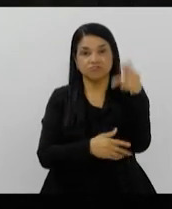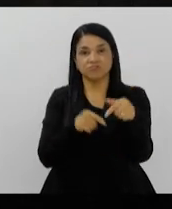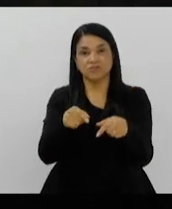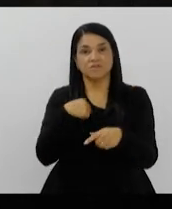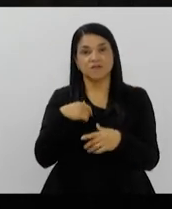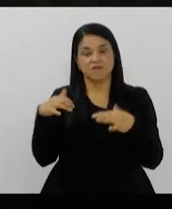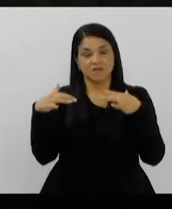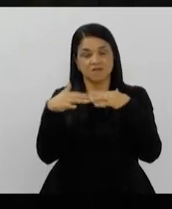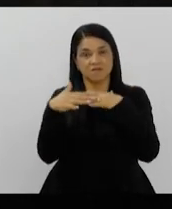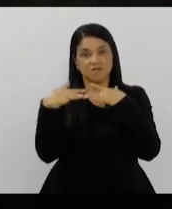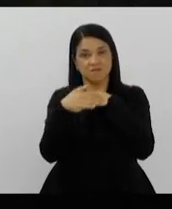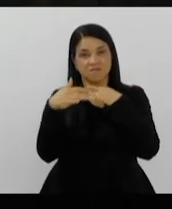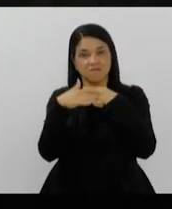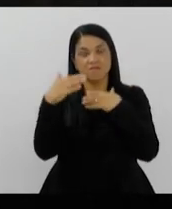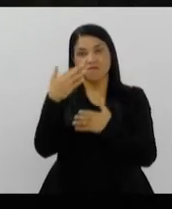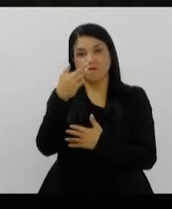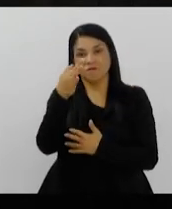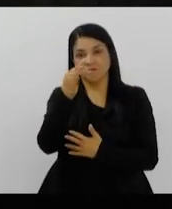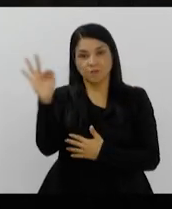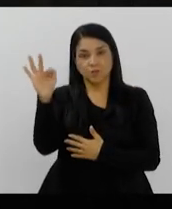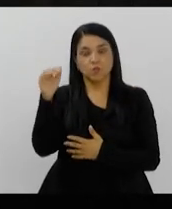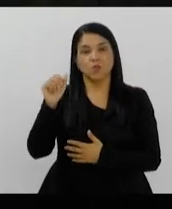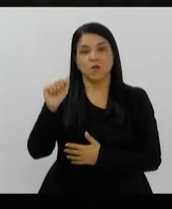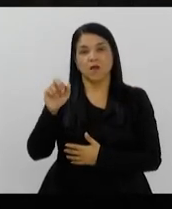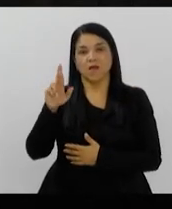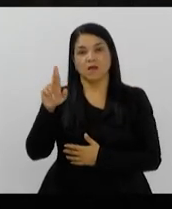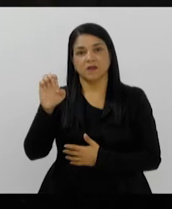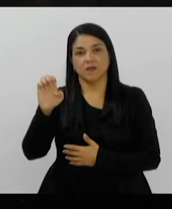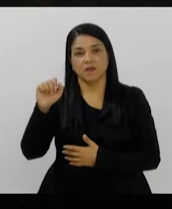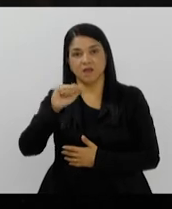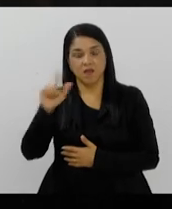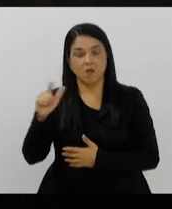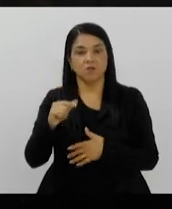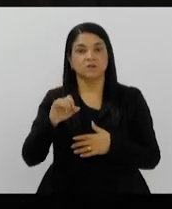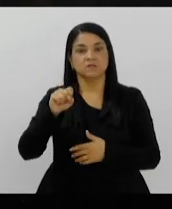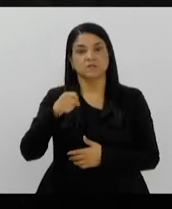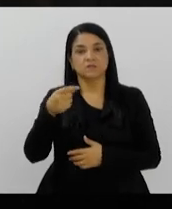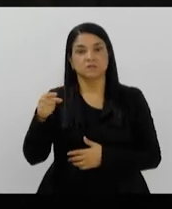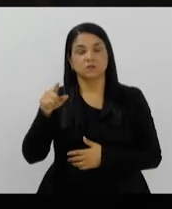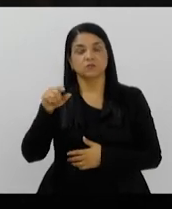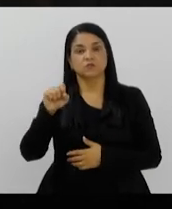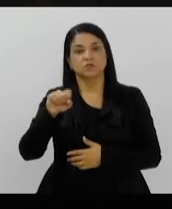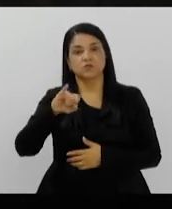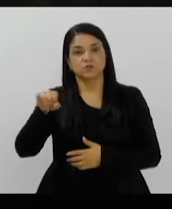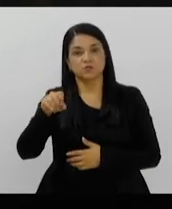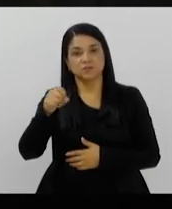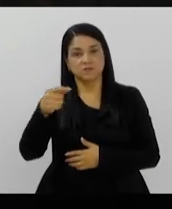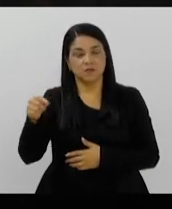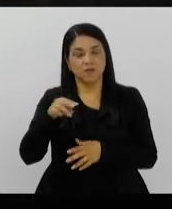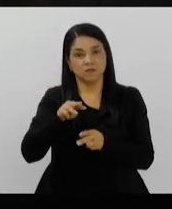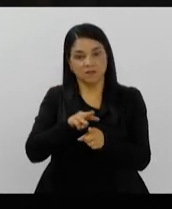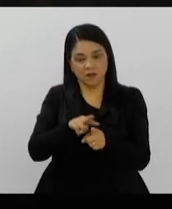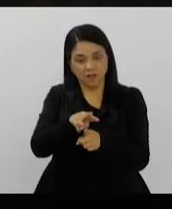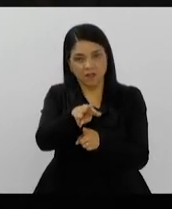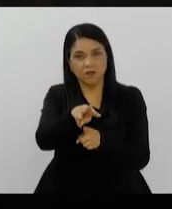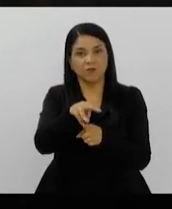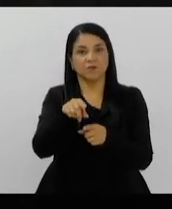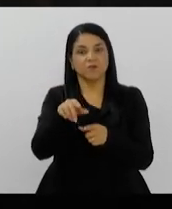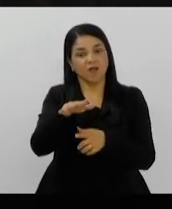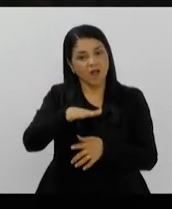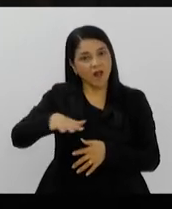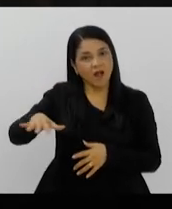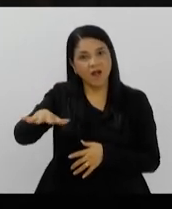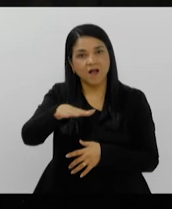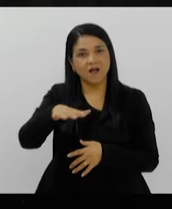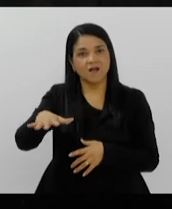Teresópolis, Friburgo, Areal, São José do Vale do Rio Preto, Três Rios, virou ali uma